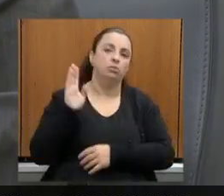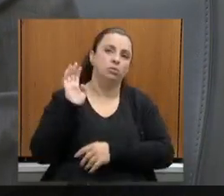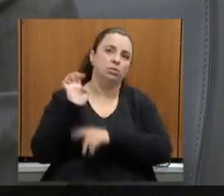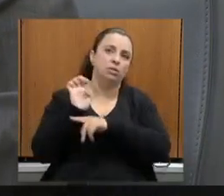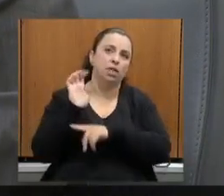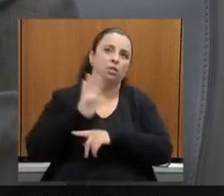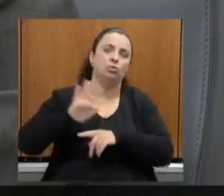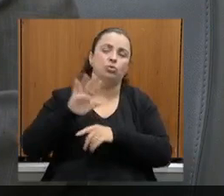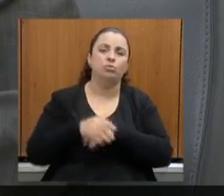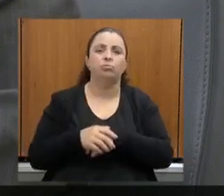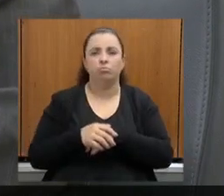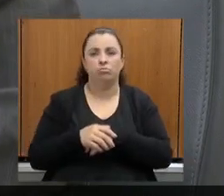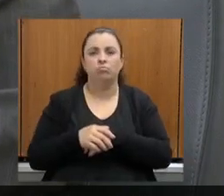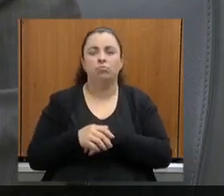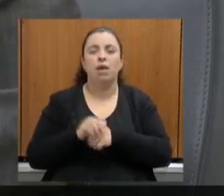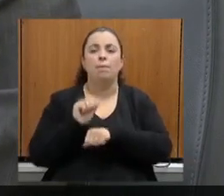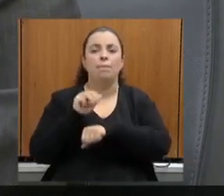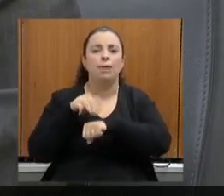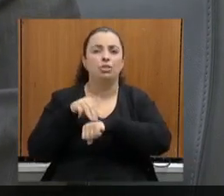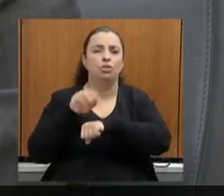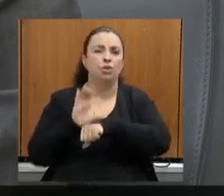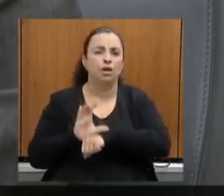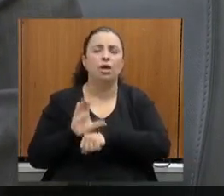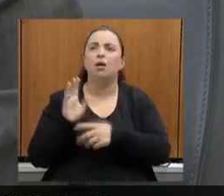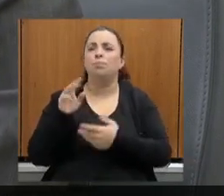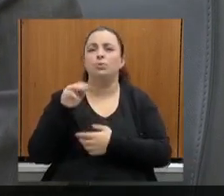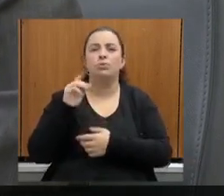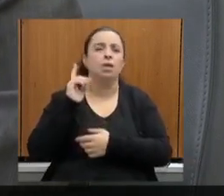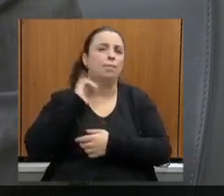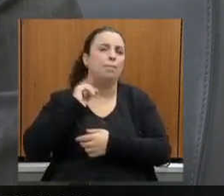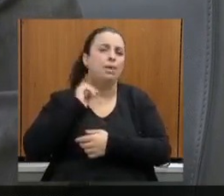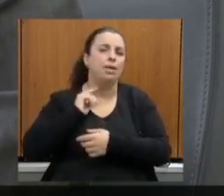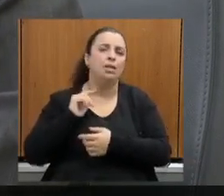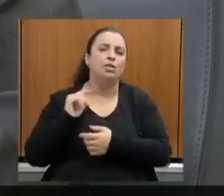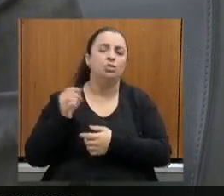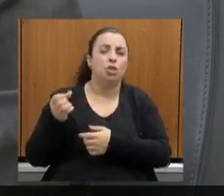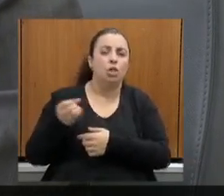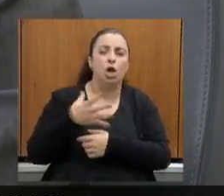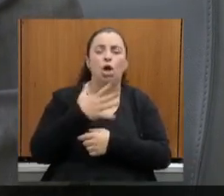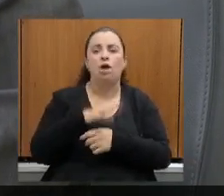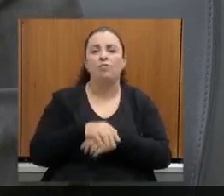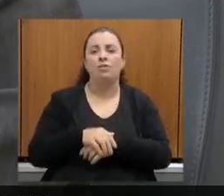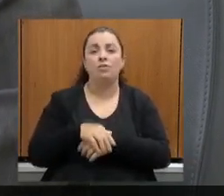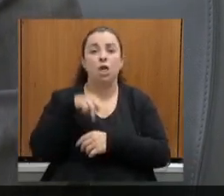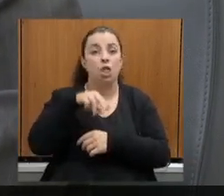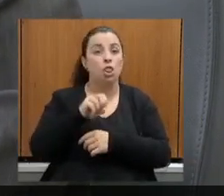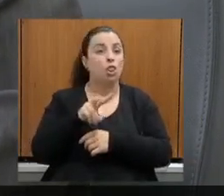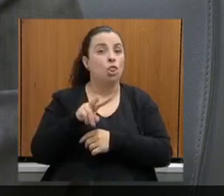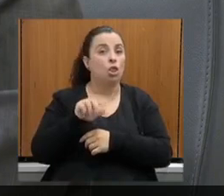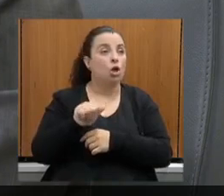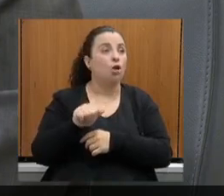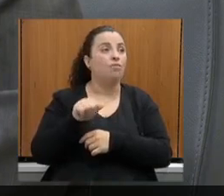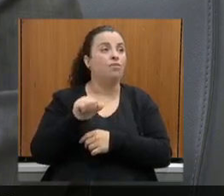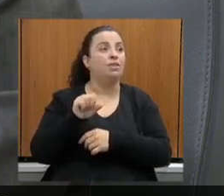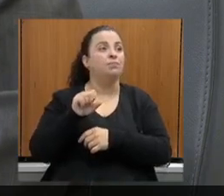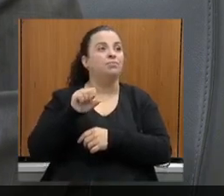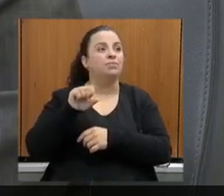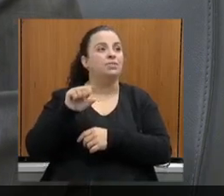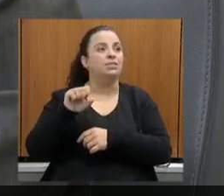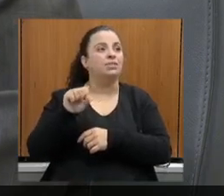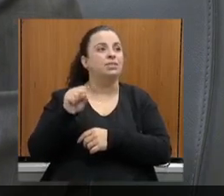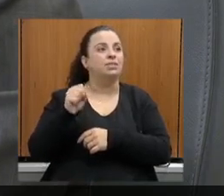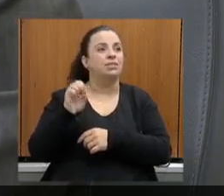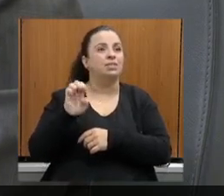Martinho Campos Minas Novas Nova Lima Nova Serrana Nova Serrana também cresce muito nessa município que cresce muito é